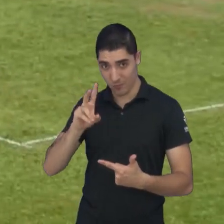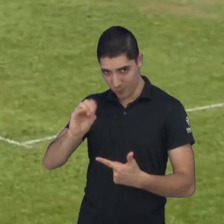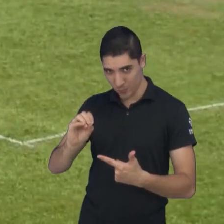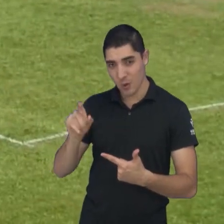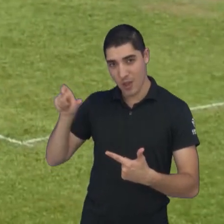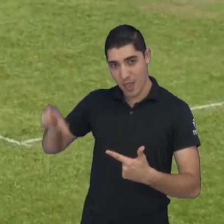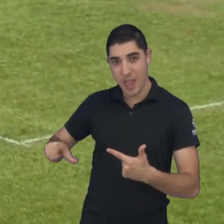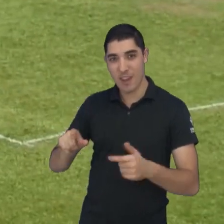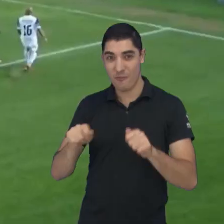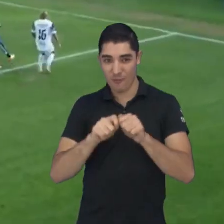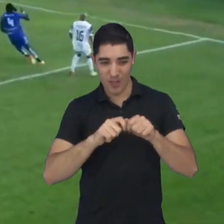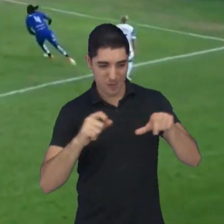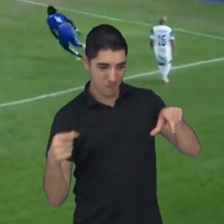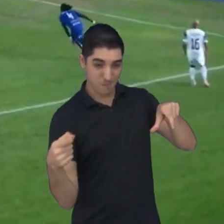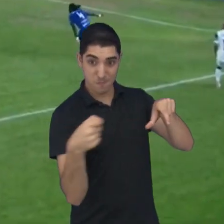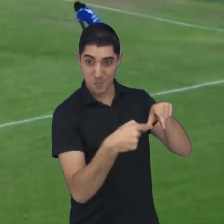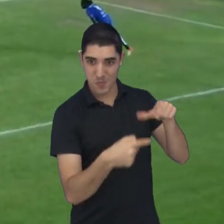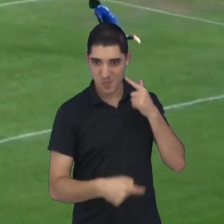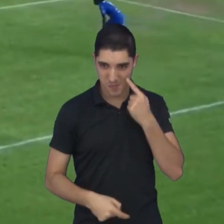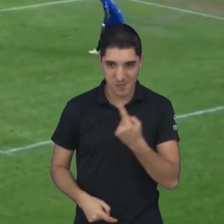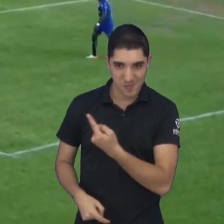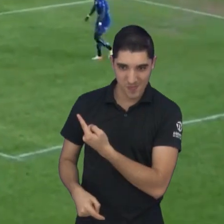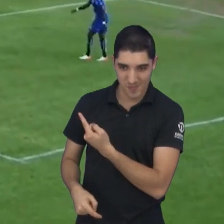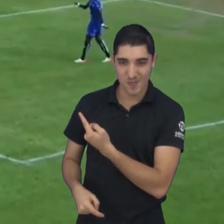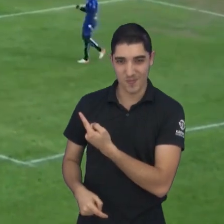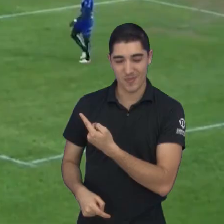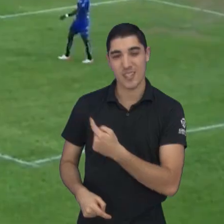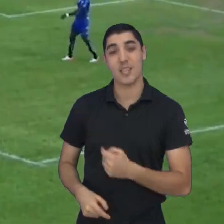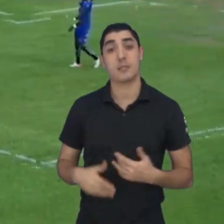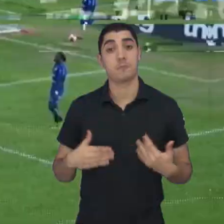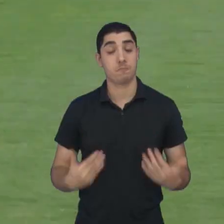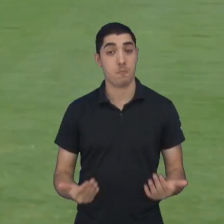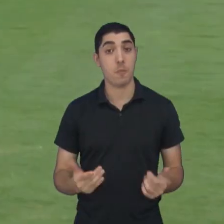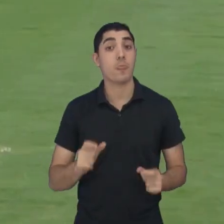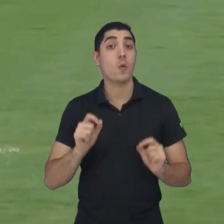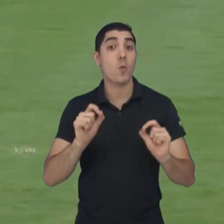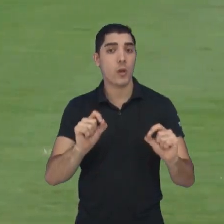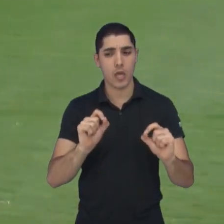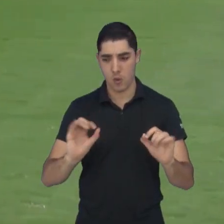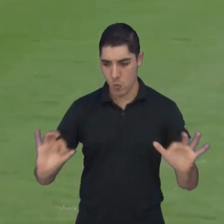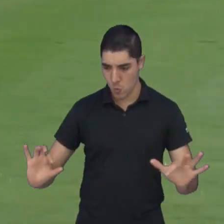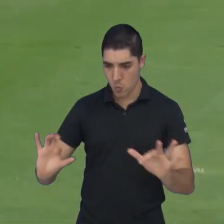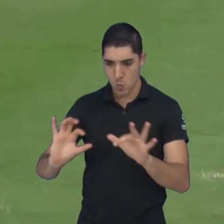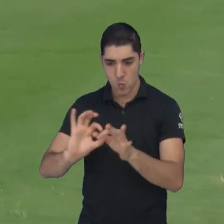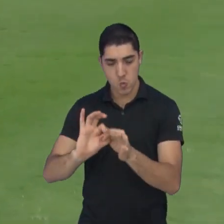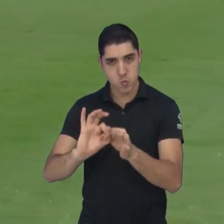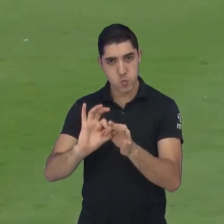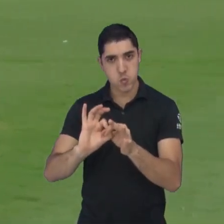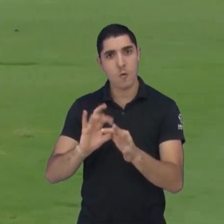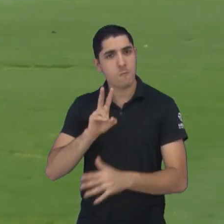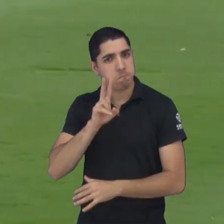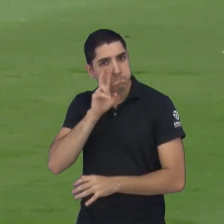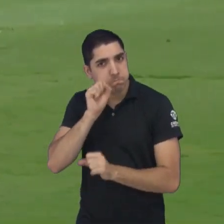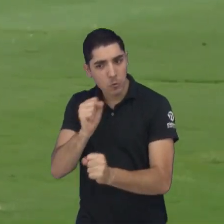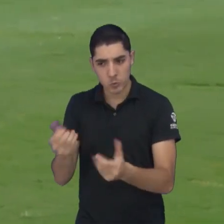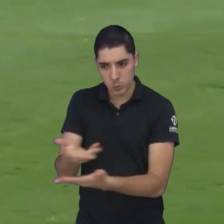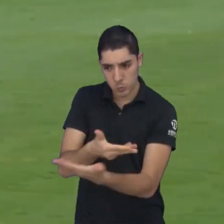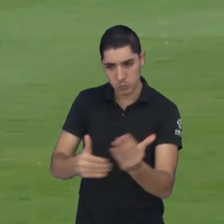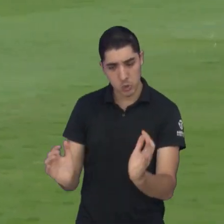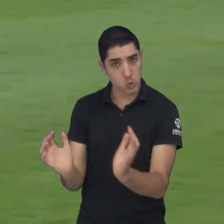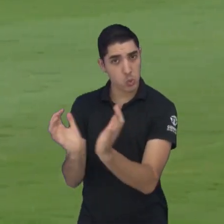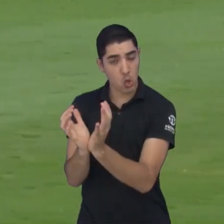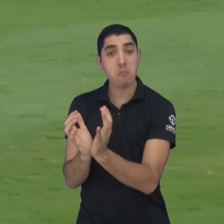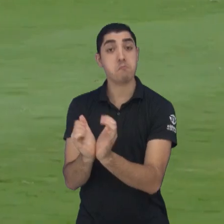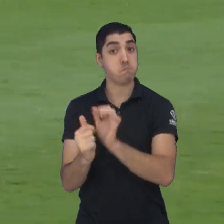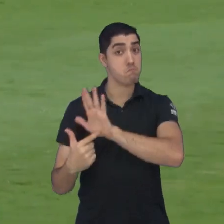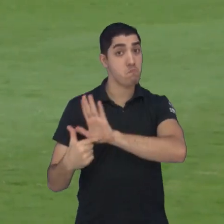na última partida contra o Monte Azul, fora de casa, a união e a força do elenco podem estender a folia da Águia